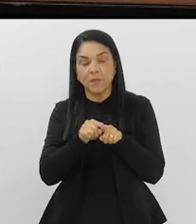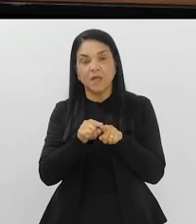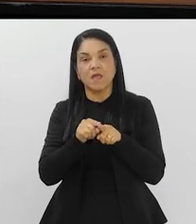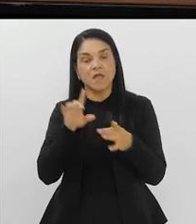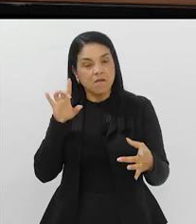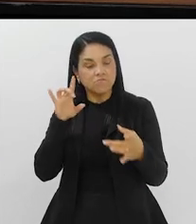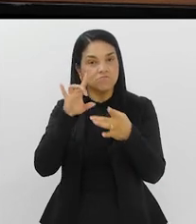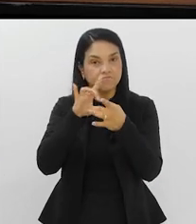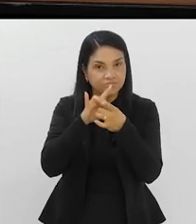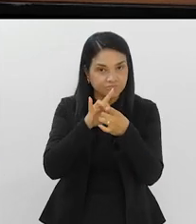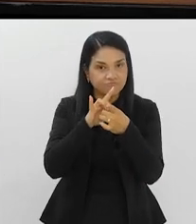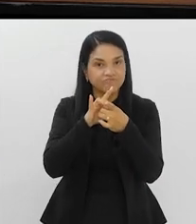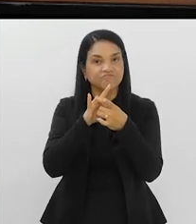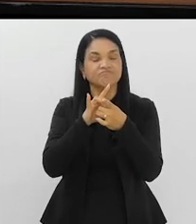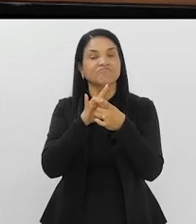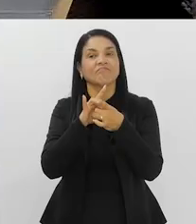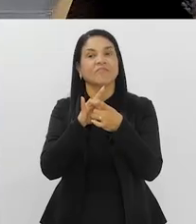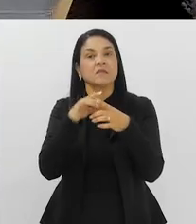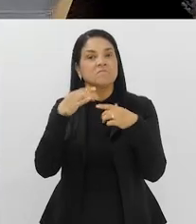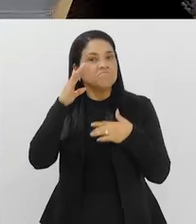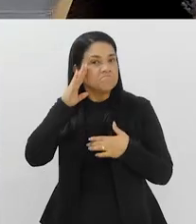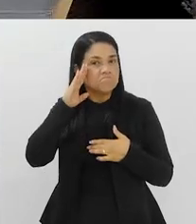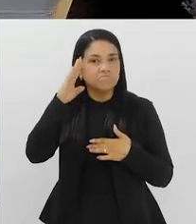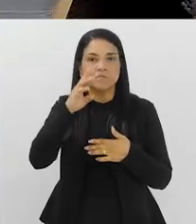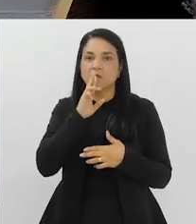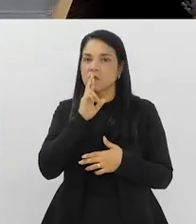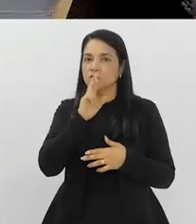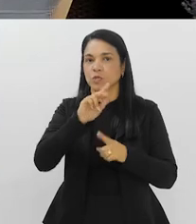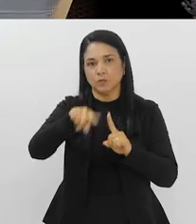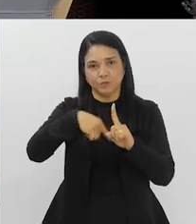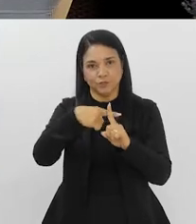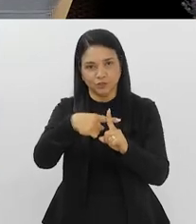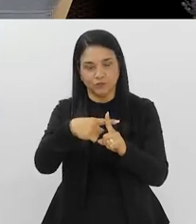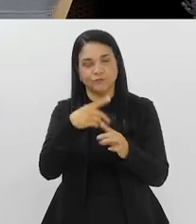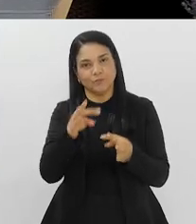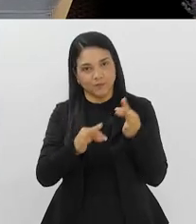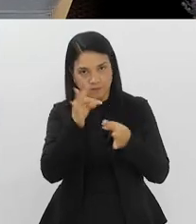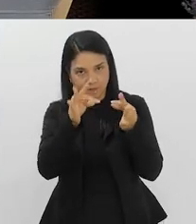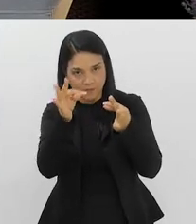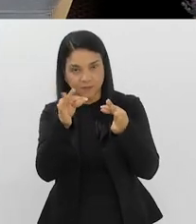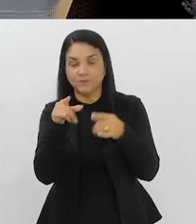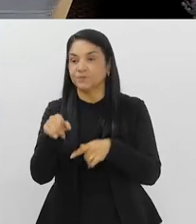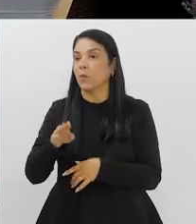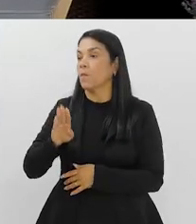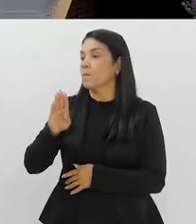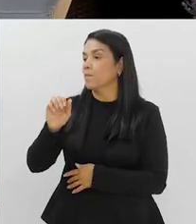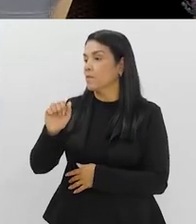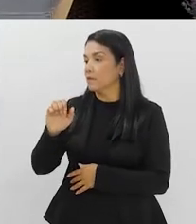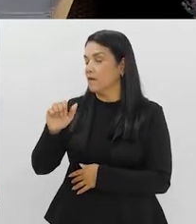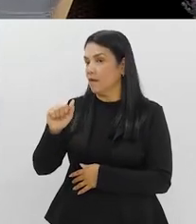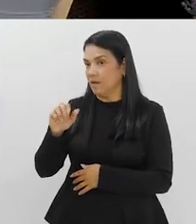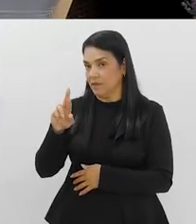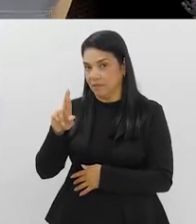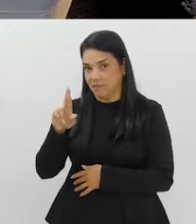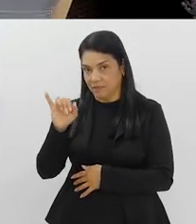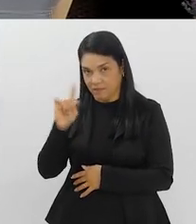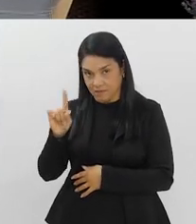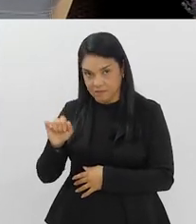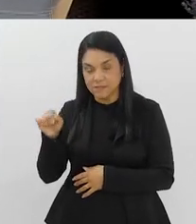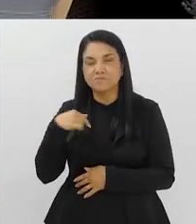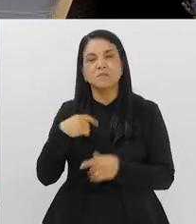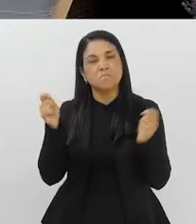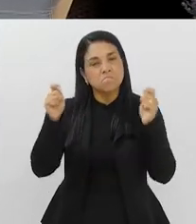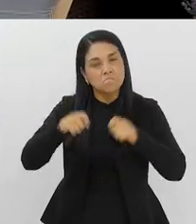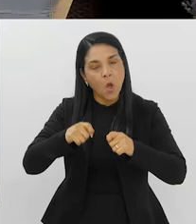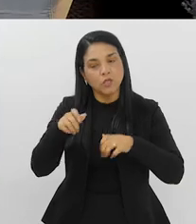a associação dessa tríade, ela é fundamental para o melhor resultado do tratamento. Ô Beatriz, o que é